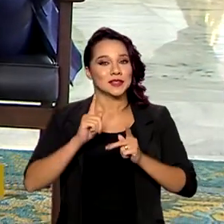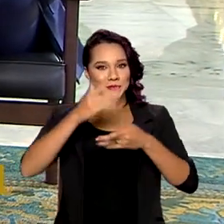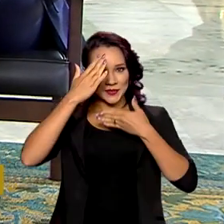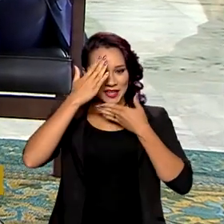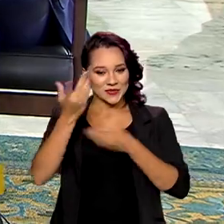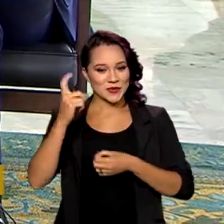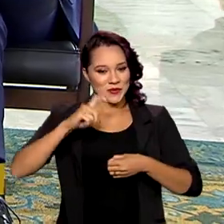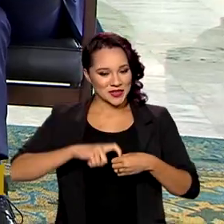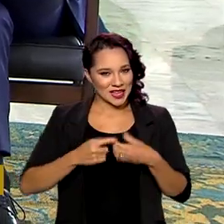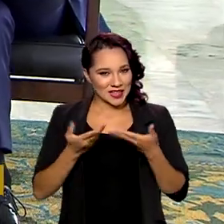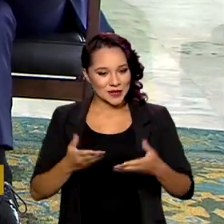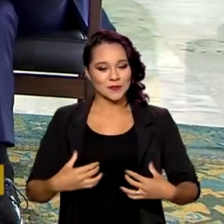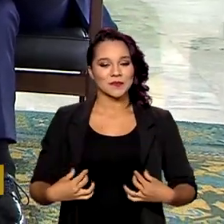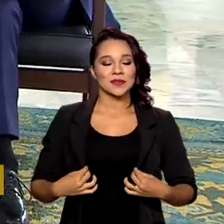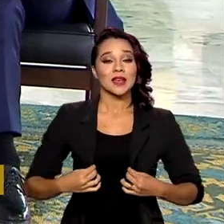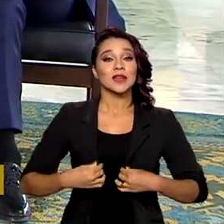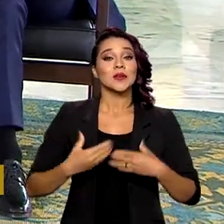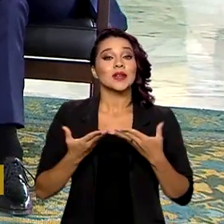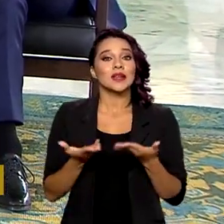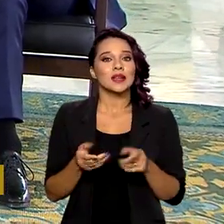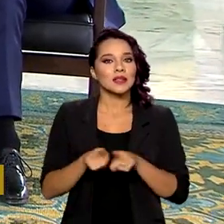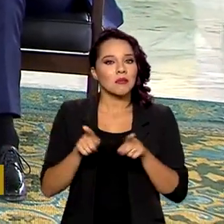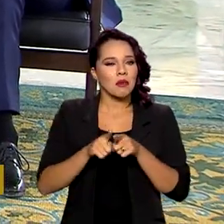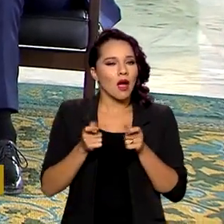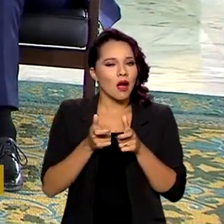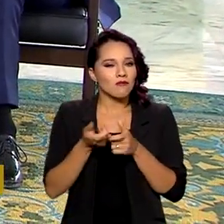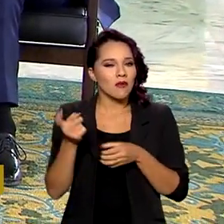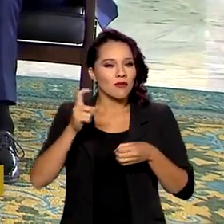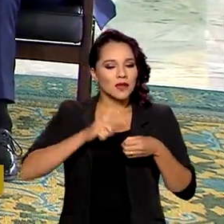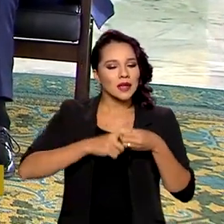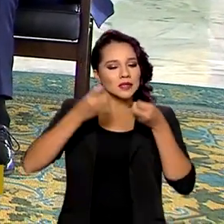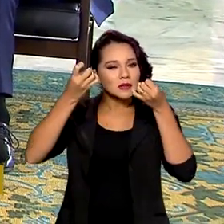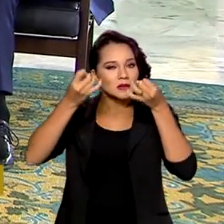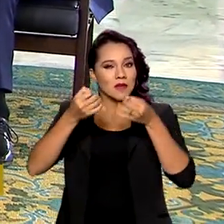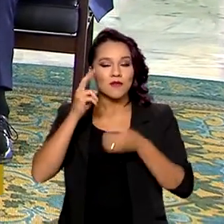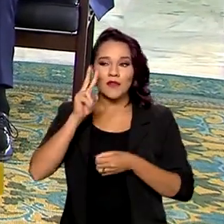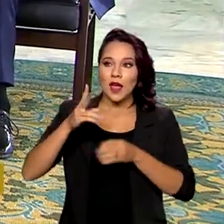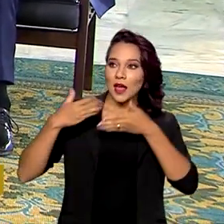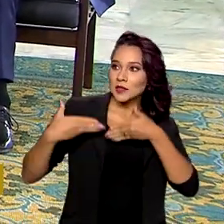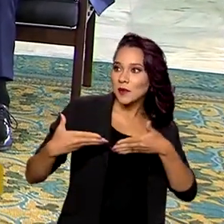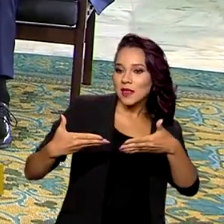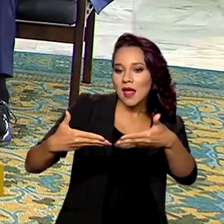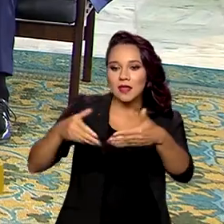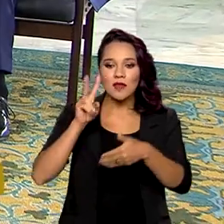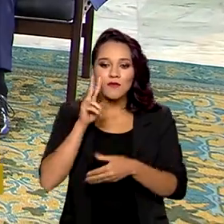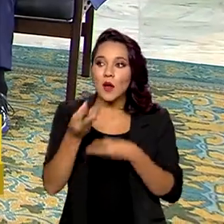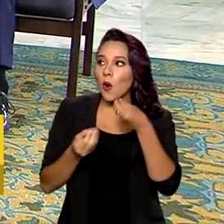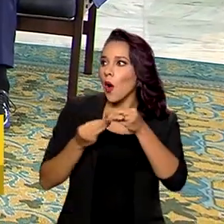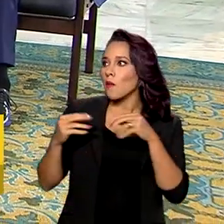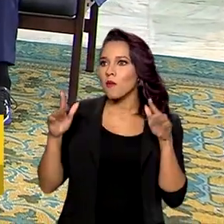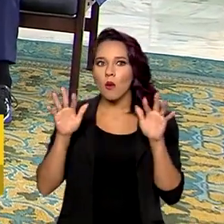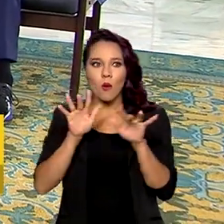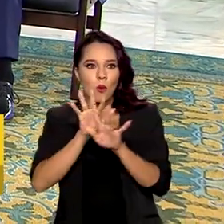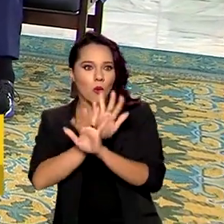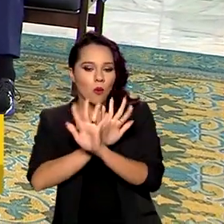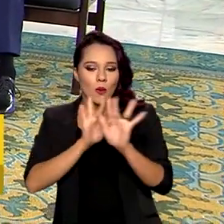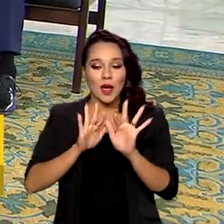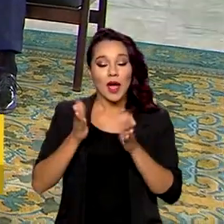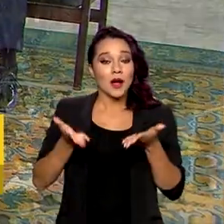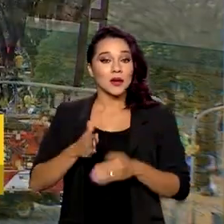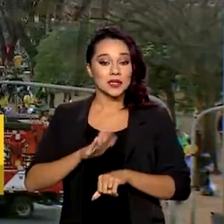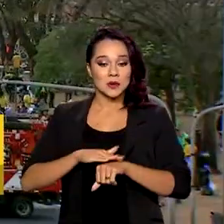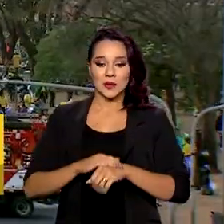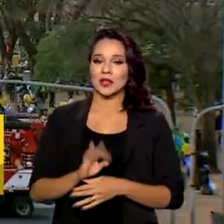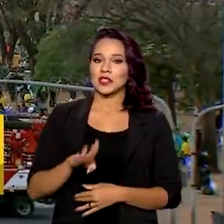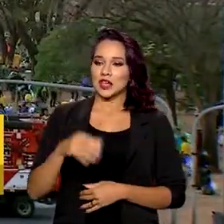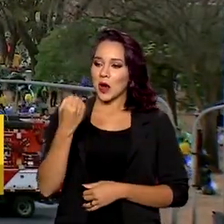então, daqui. E eu queria, então, até a Esplanada. Eu queria voltar à Esplanada para ver como é que está o movimento por lá. Neste momento, né, já